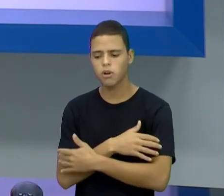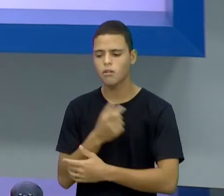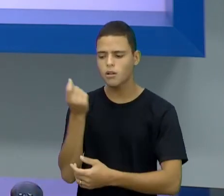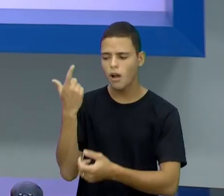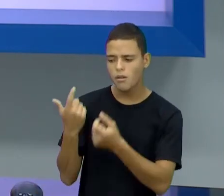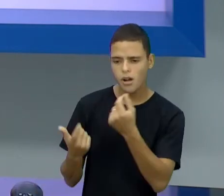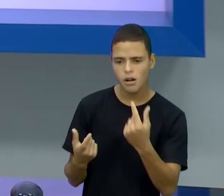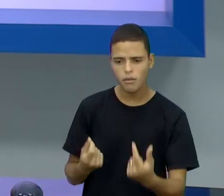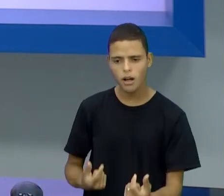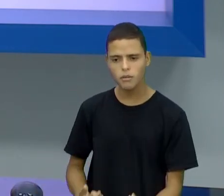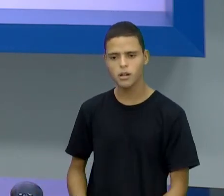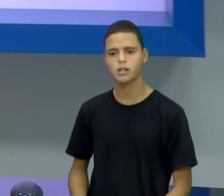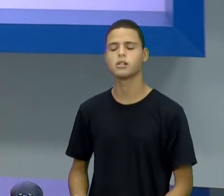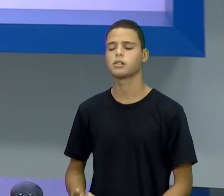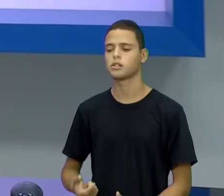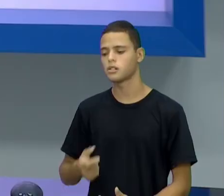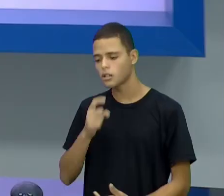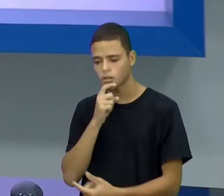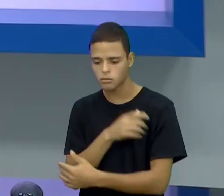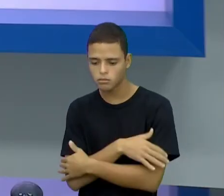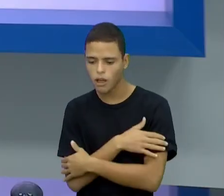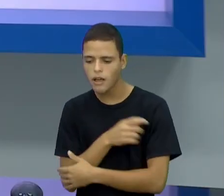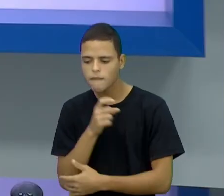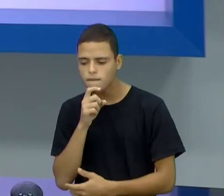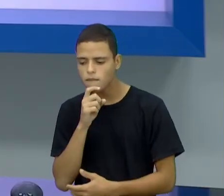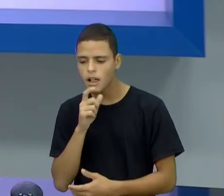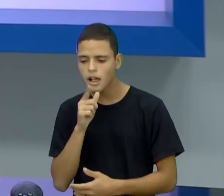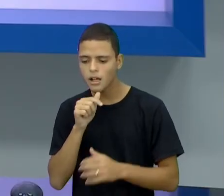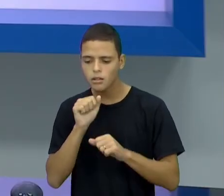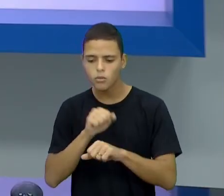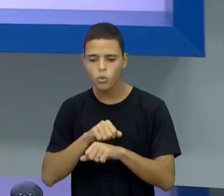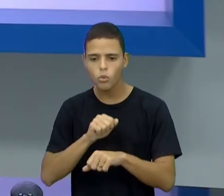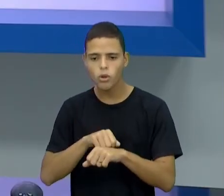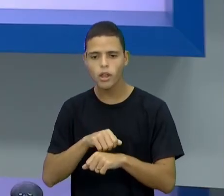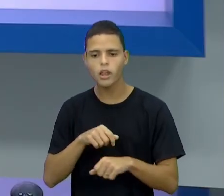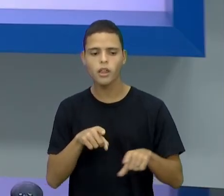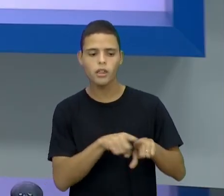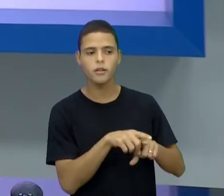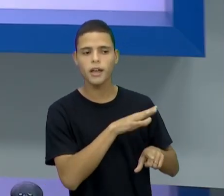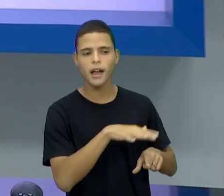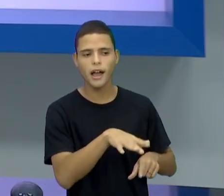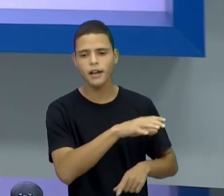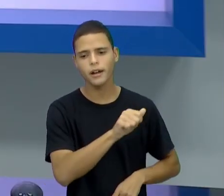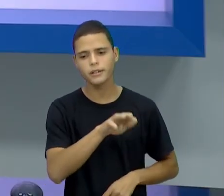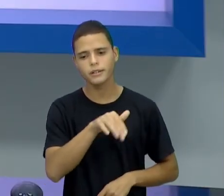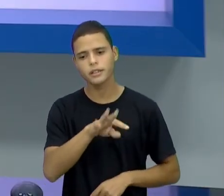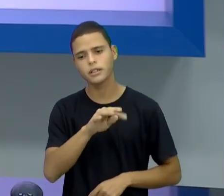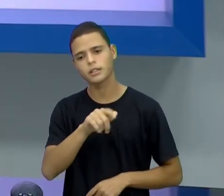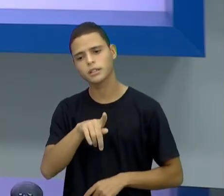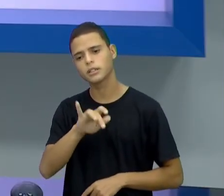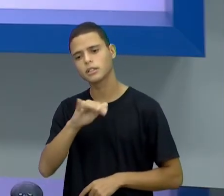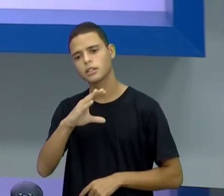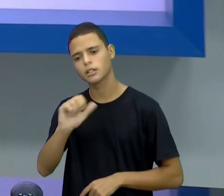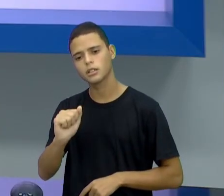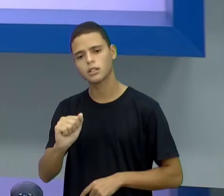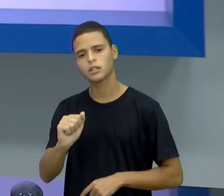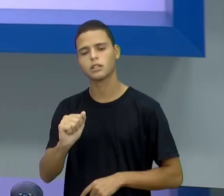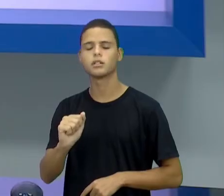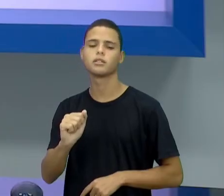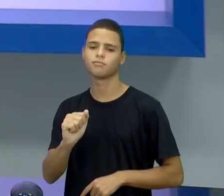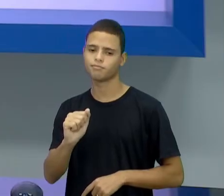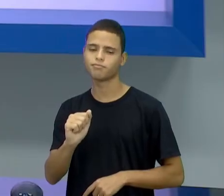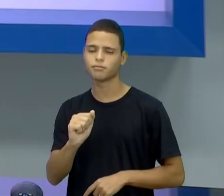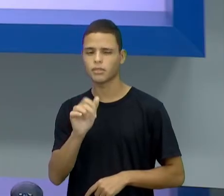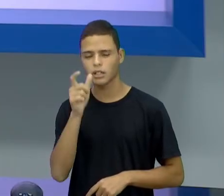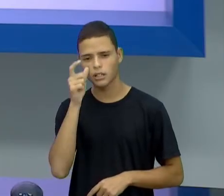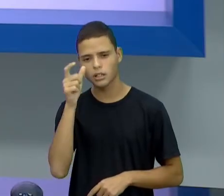água sólida no nosso planeta e dando o exemplo aí da Antártica ou Antártida, né? Ela pode falar das duas maneiras. E